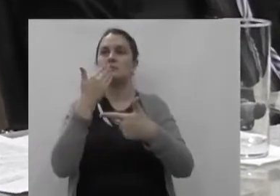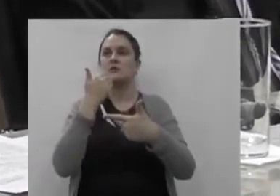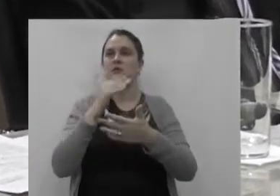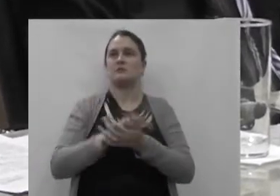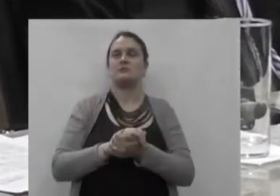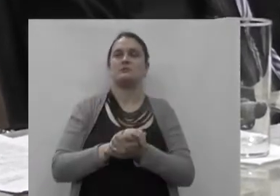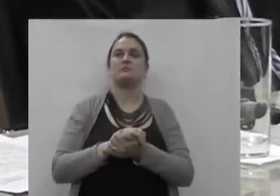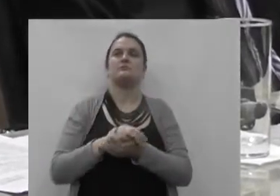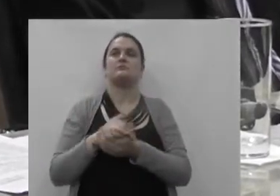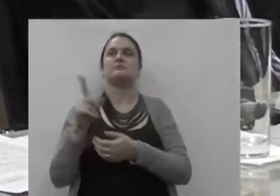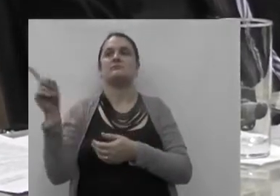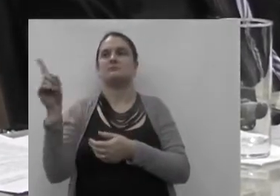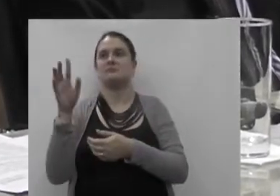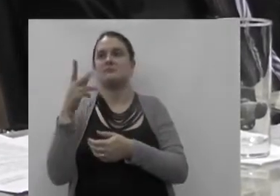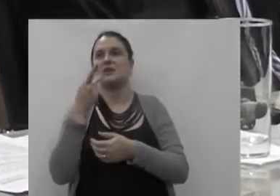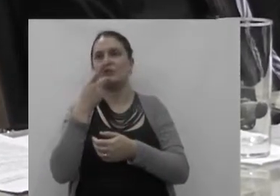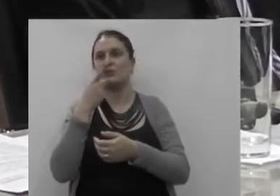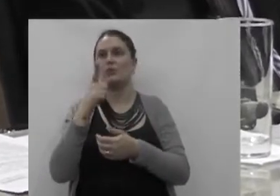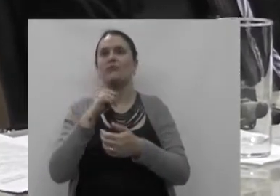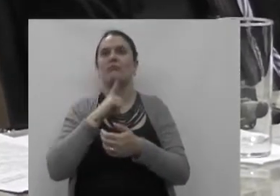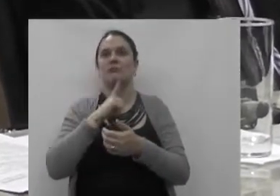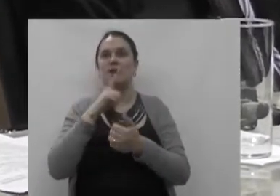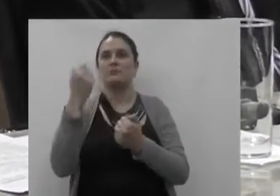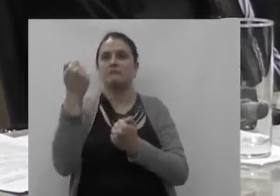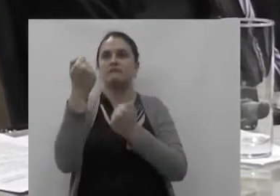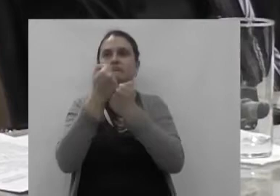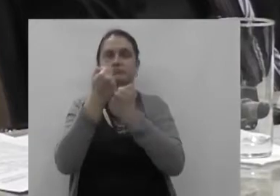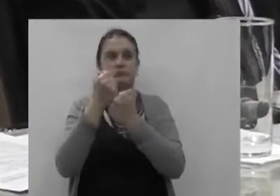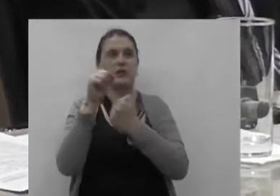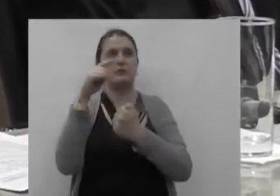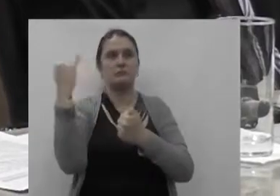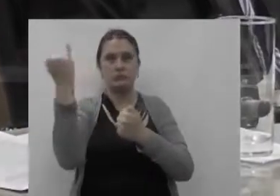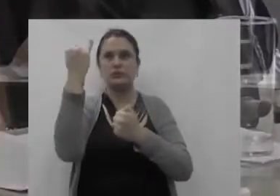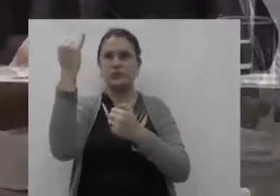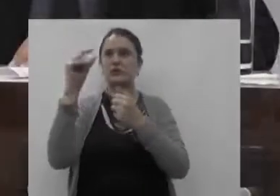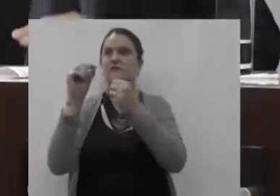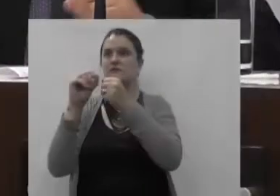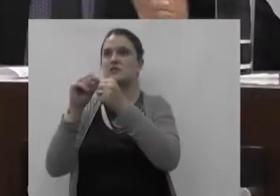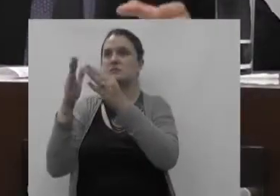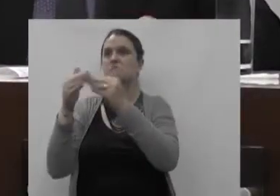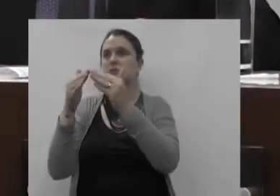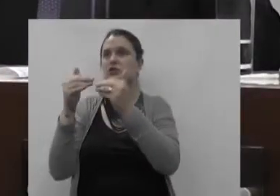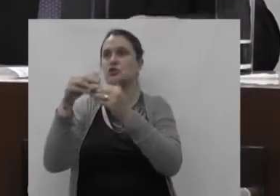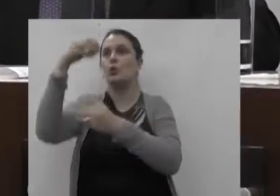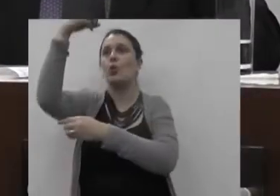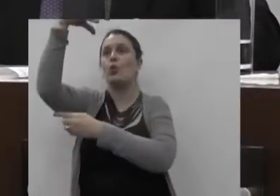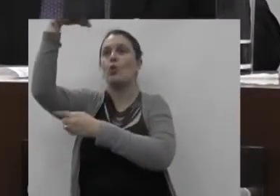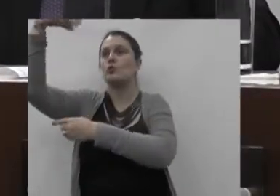mas, reforçando o pedido, então, né, o importante é que seja realizado.